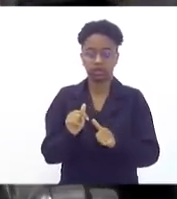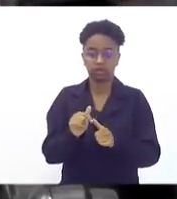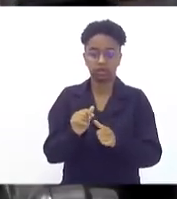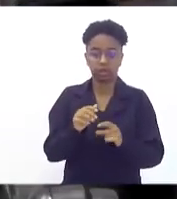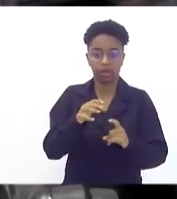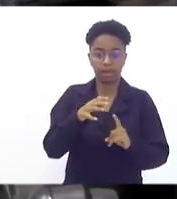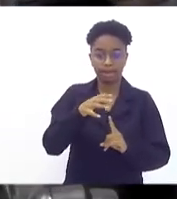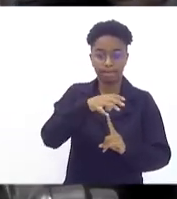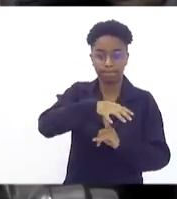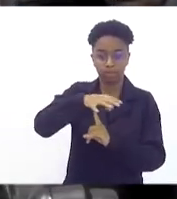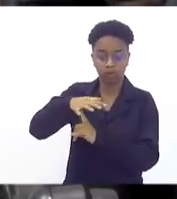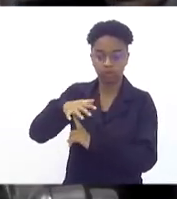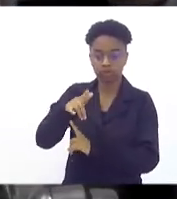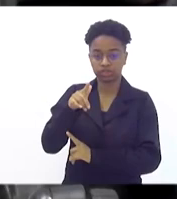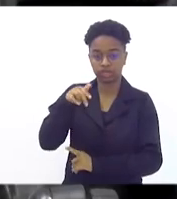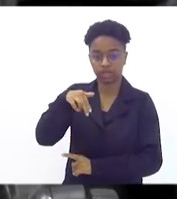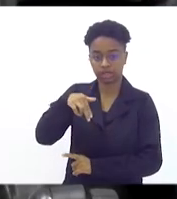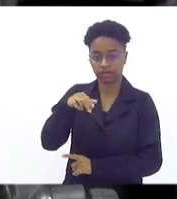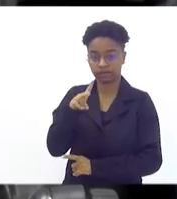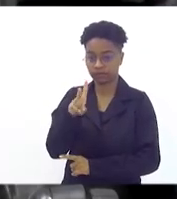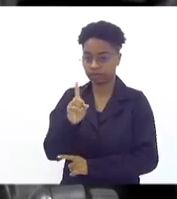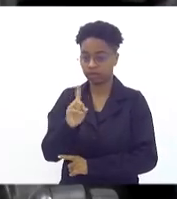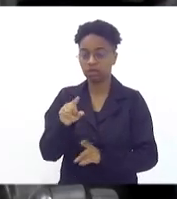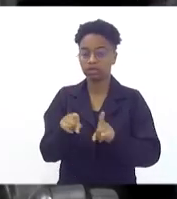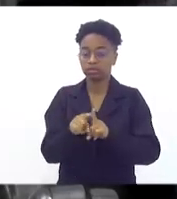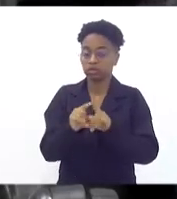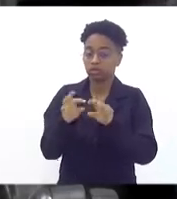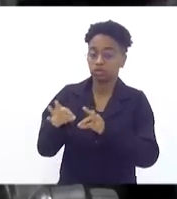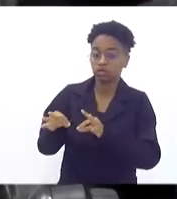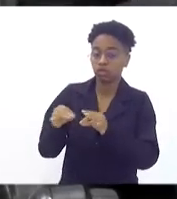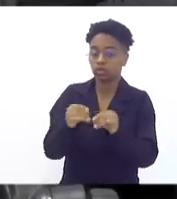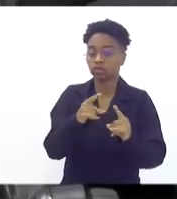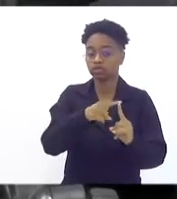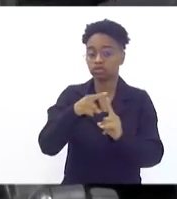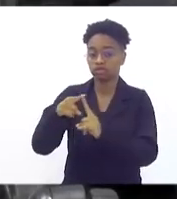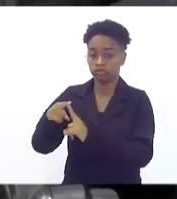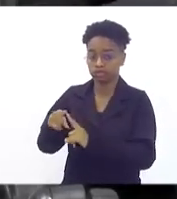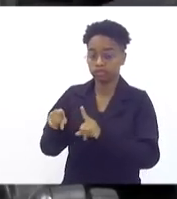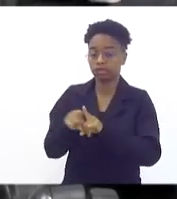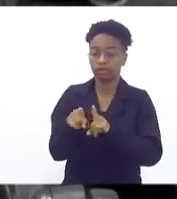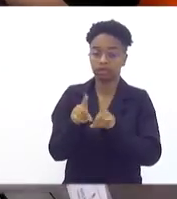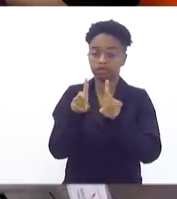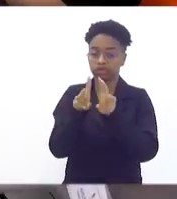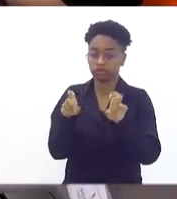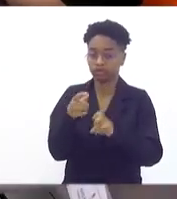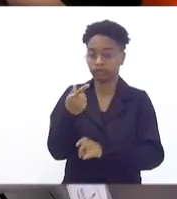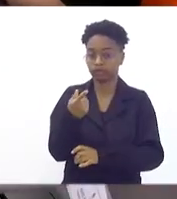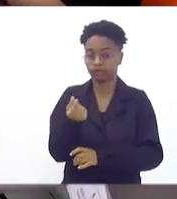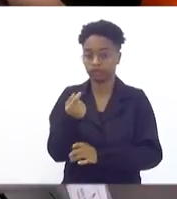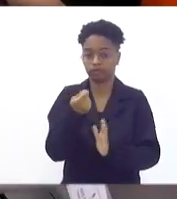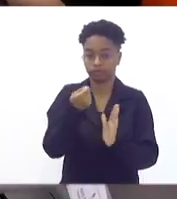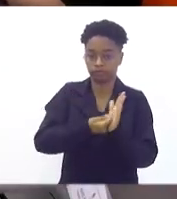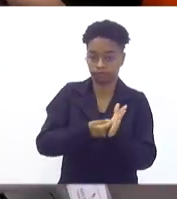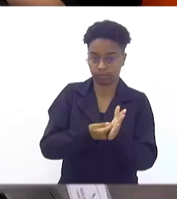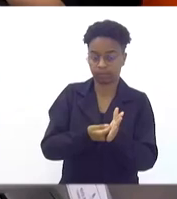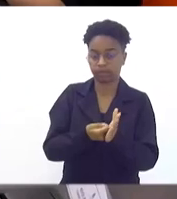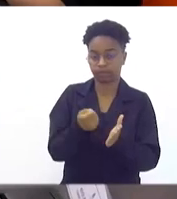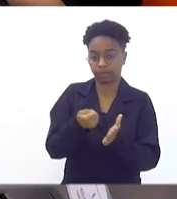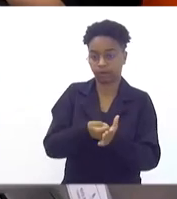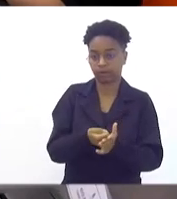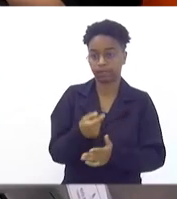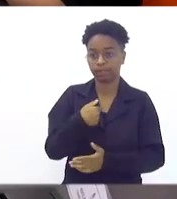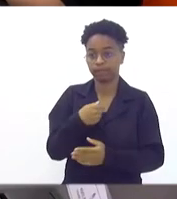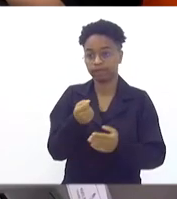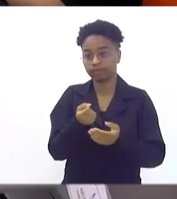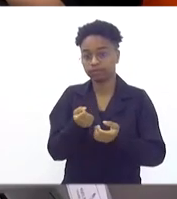avaliar todo o conjunto de prestações de serviço estão sendo feito inclusive com relação a tarifa quero passar